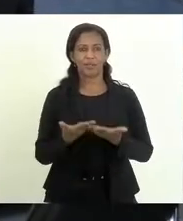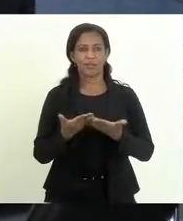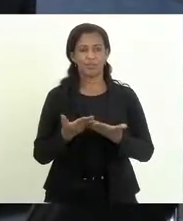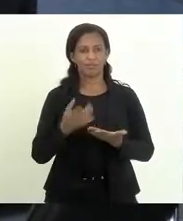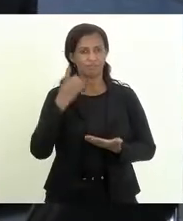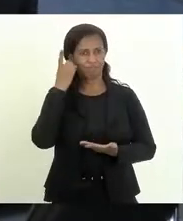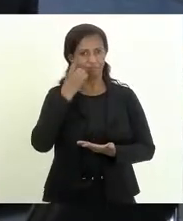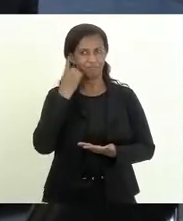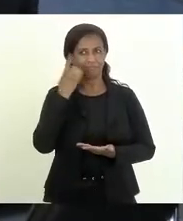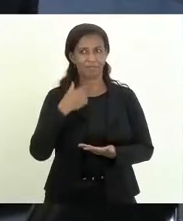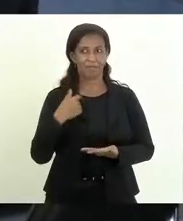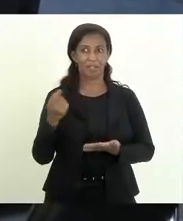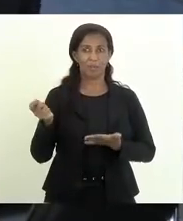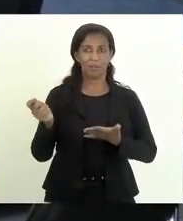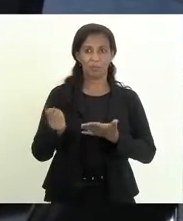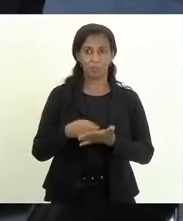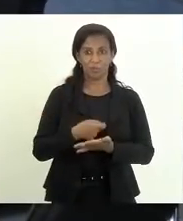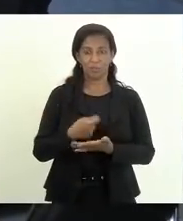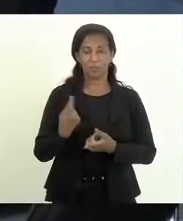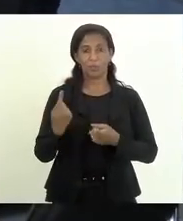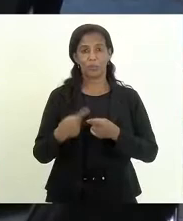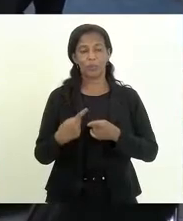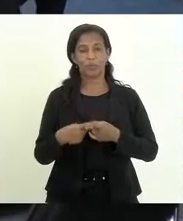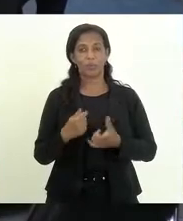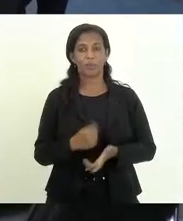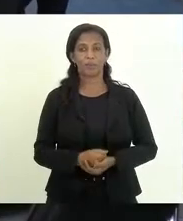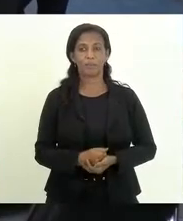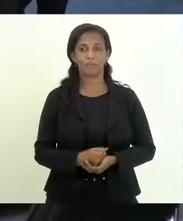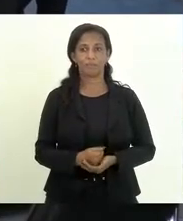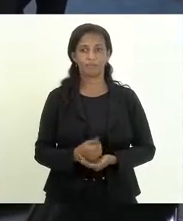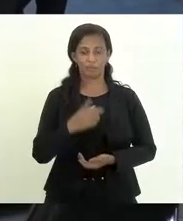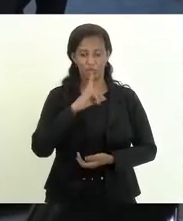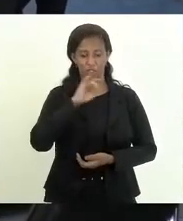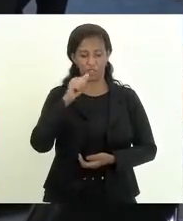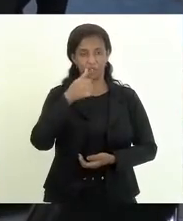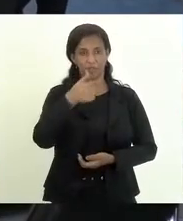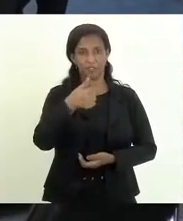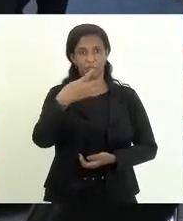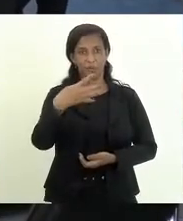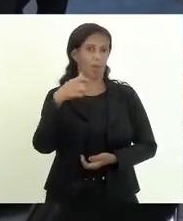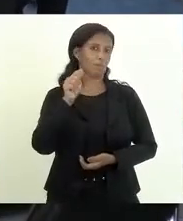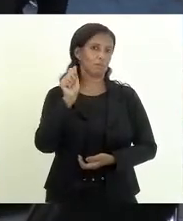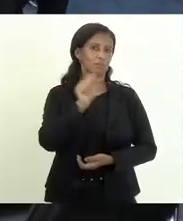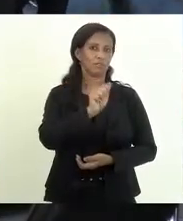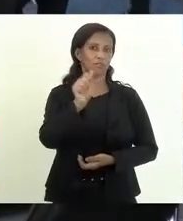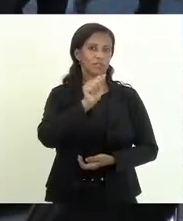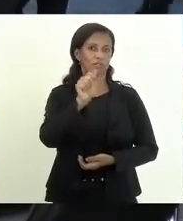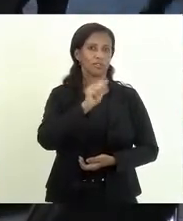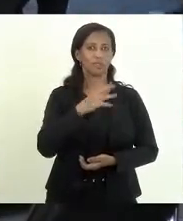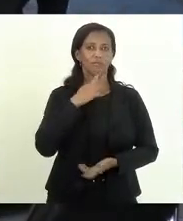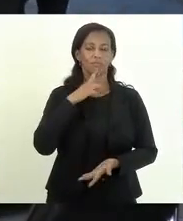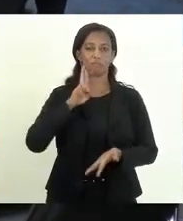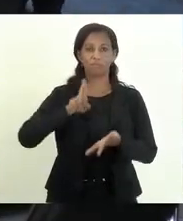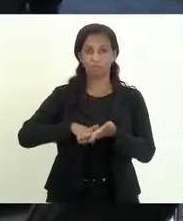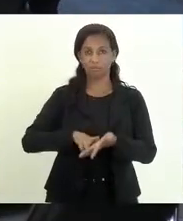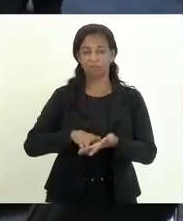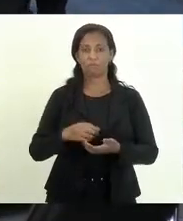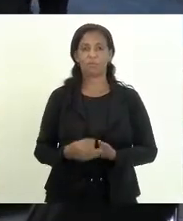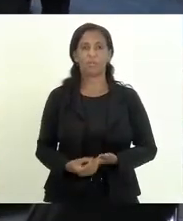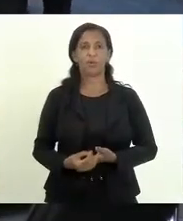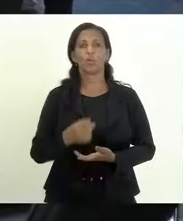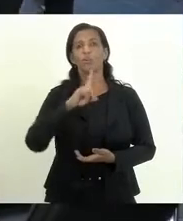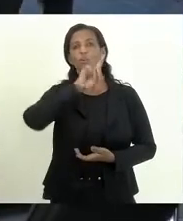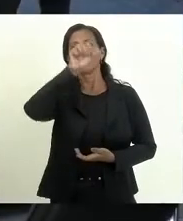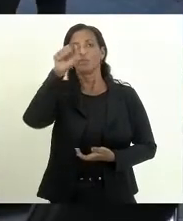deputados, me inscrevi porque esse dia 24 de agosto ser reconhecido como